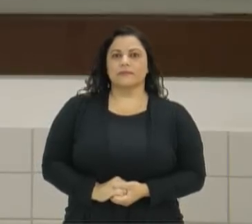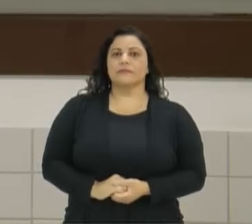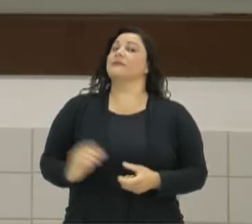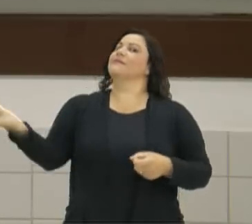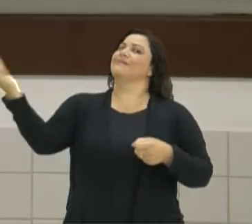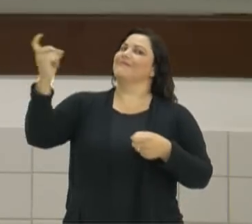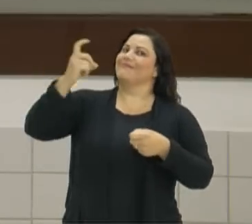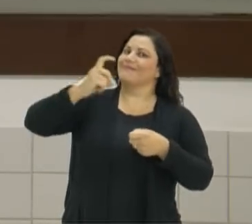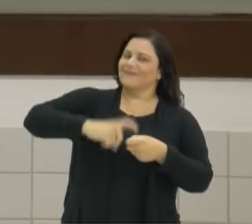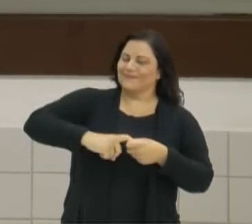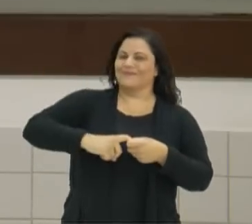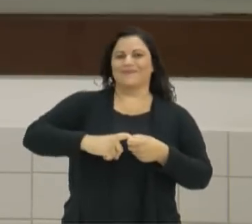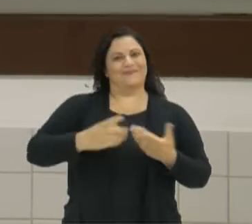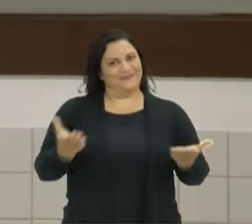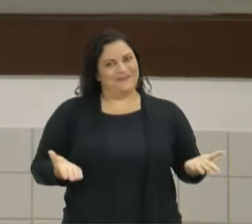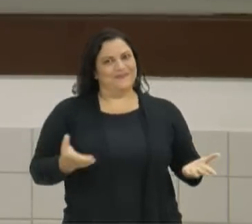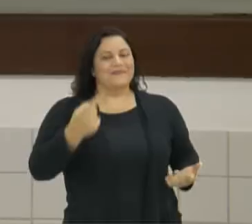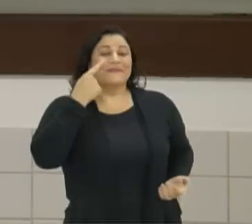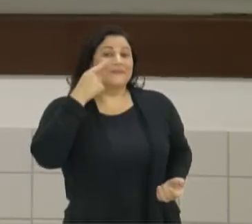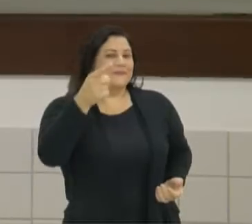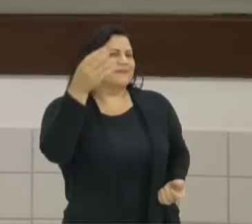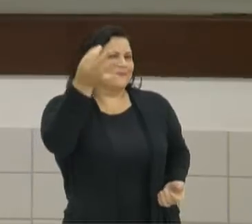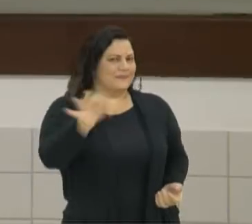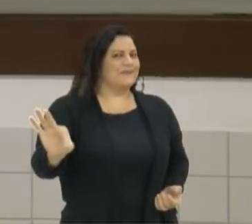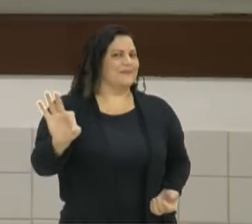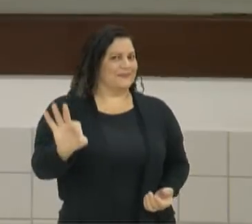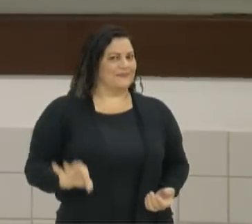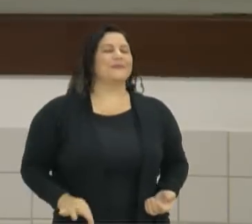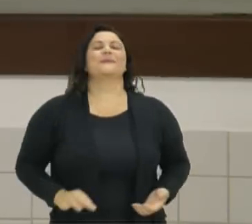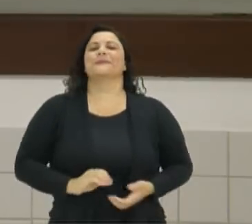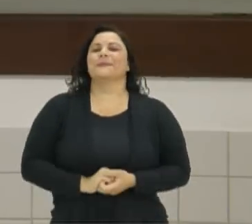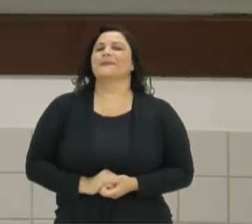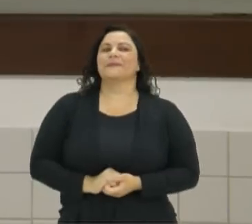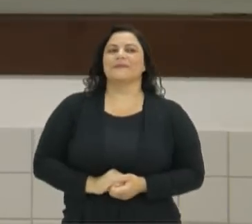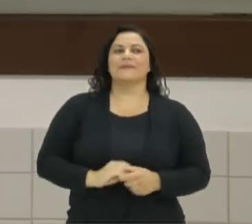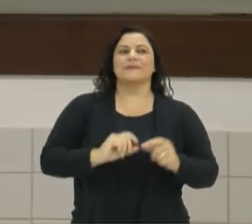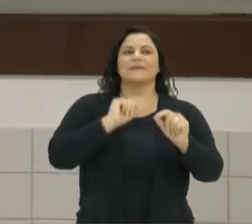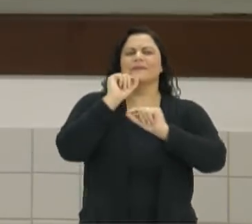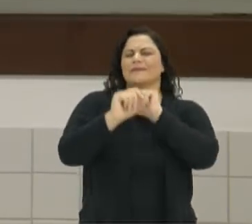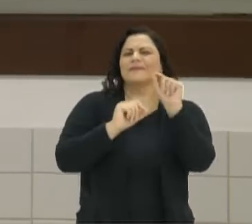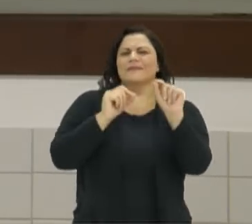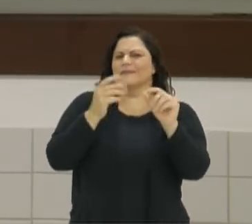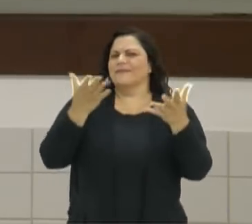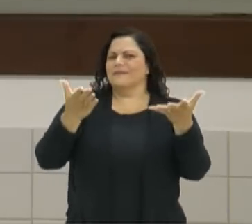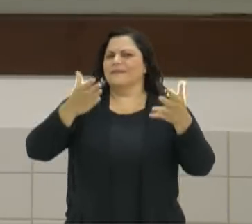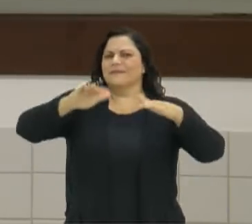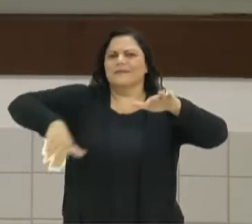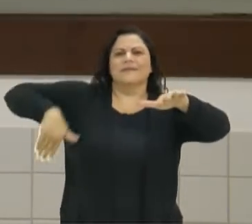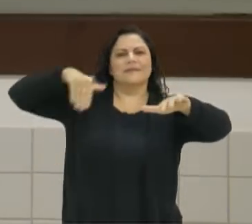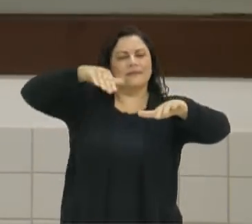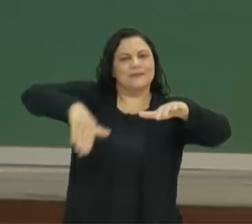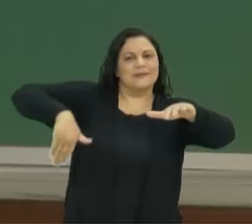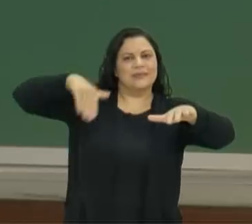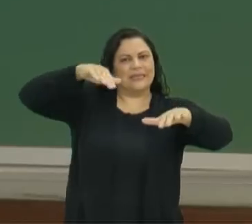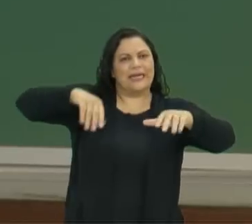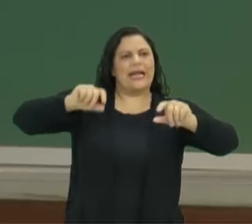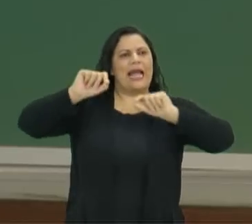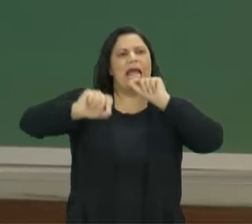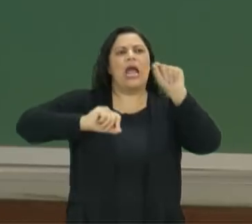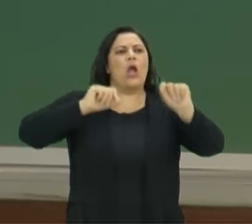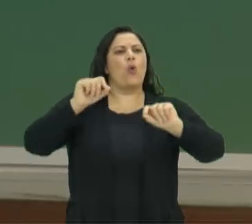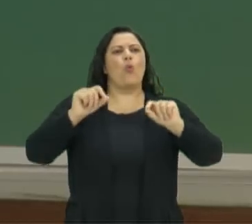Já voltamos. Espero que você tenha acertado, tá? A natação é uma atividade física que de forma